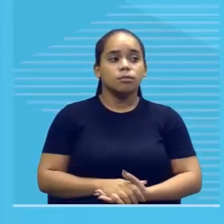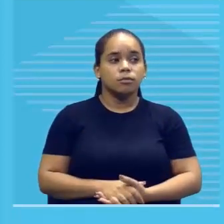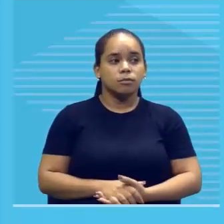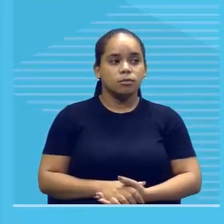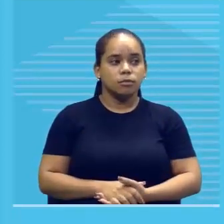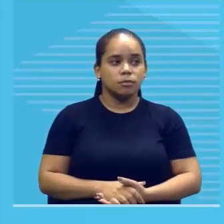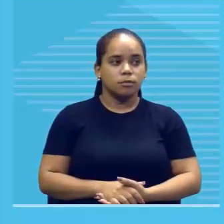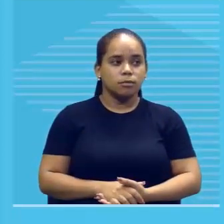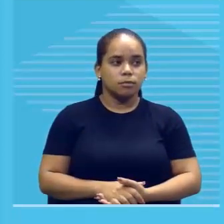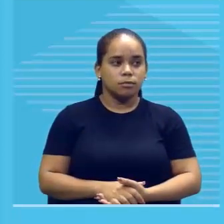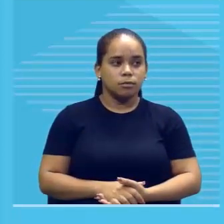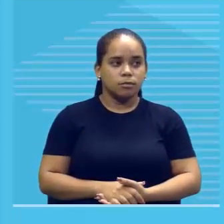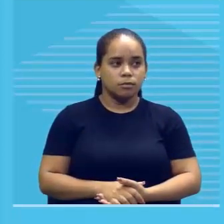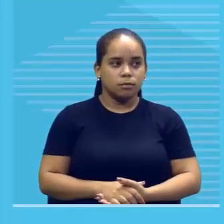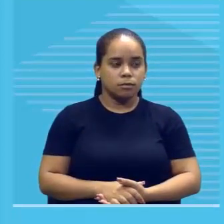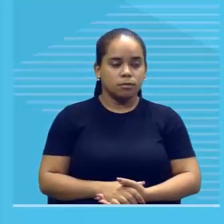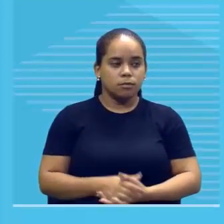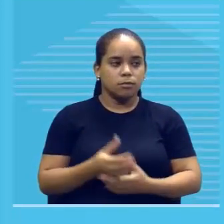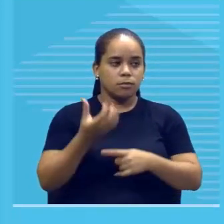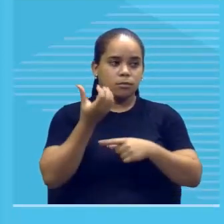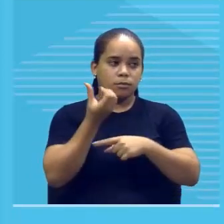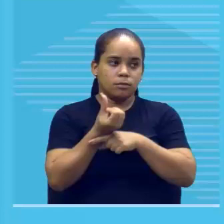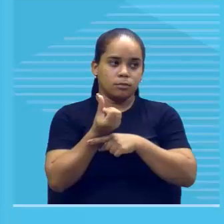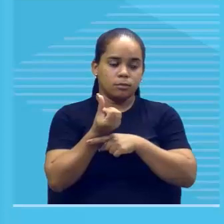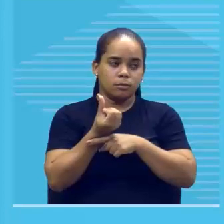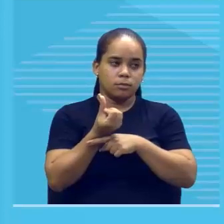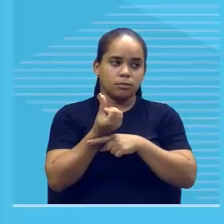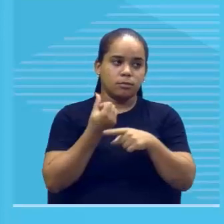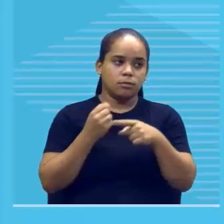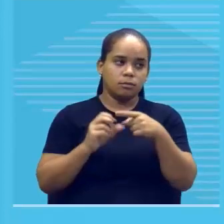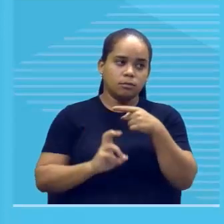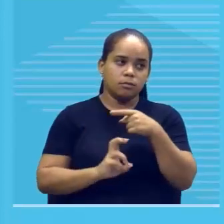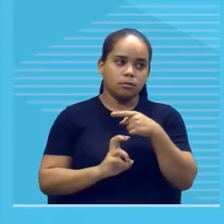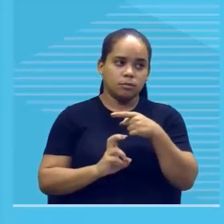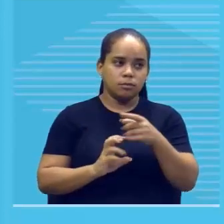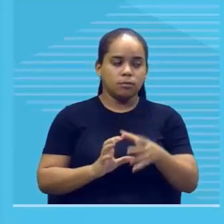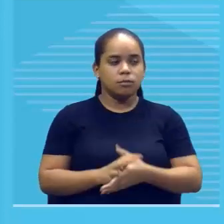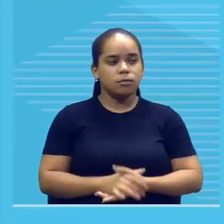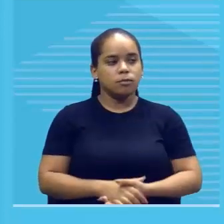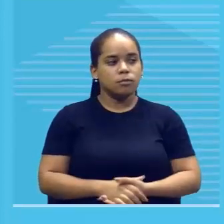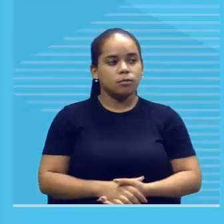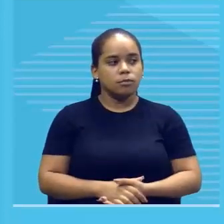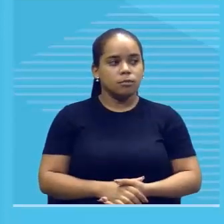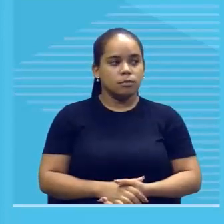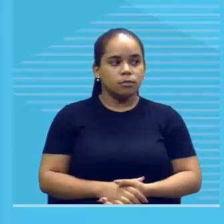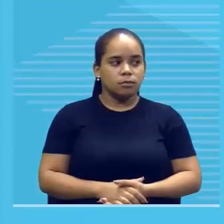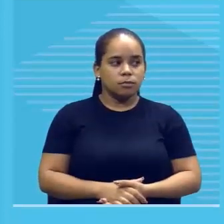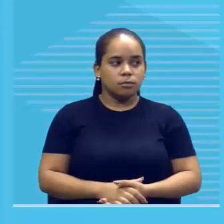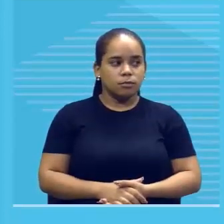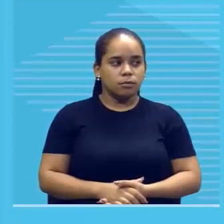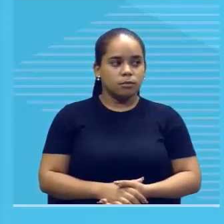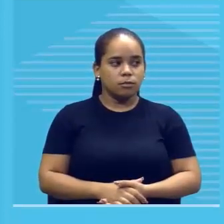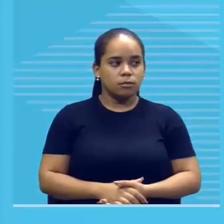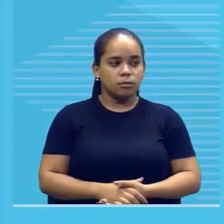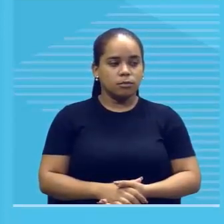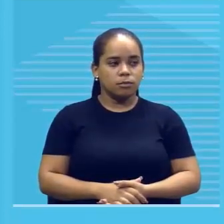/ 5 a que ficar seis e aqui fica cinco aí pai